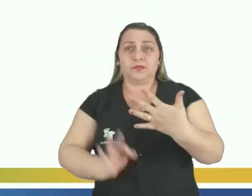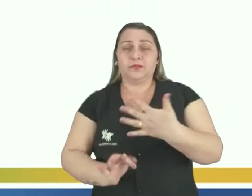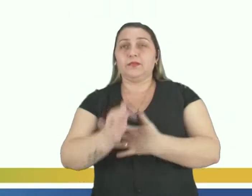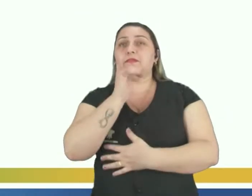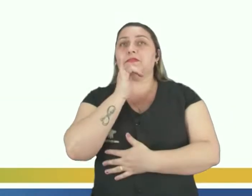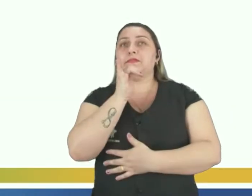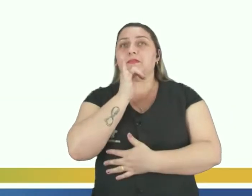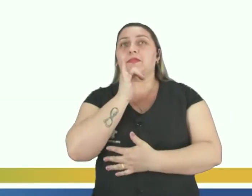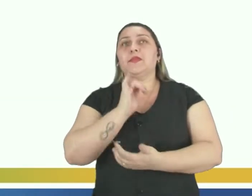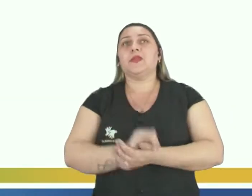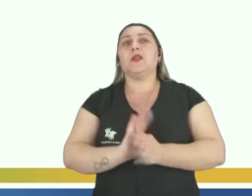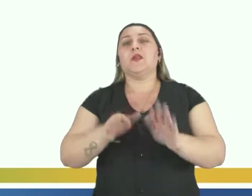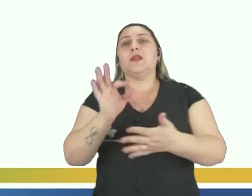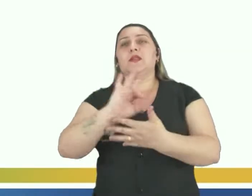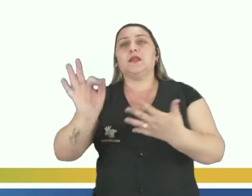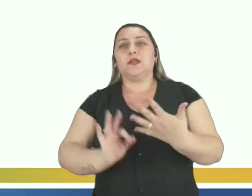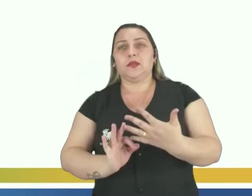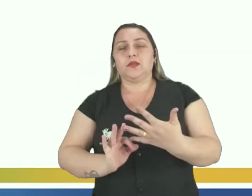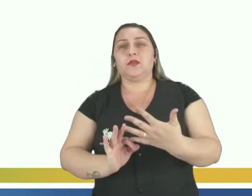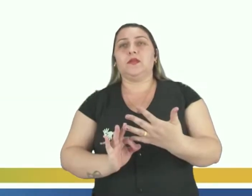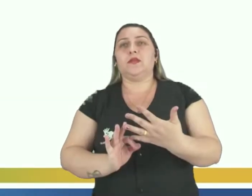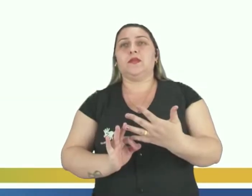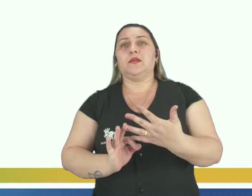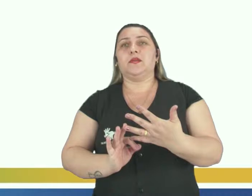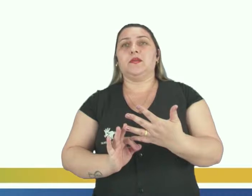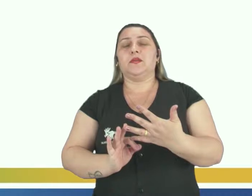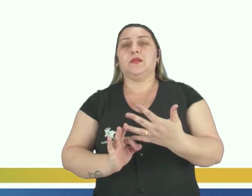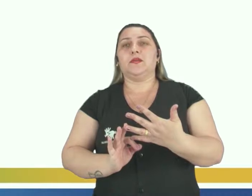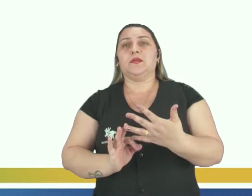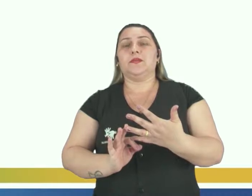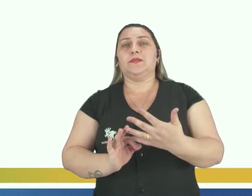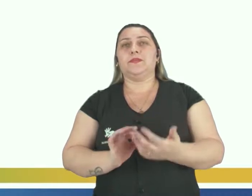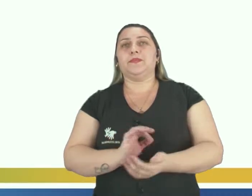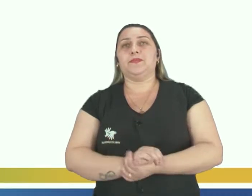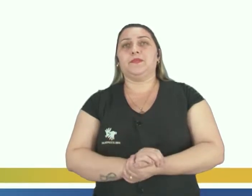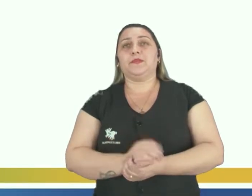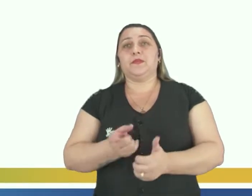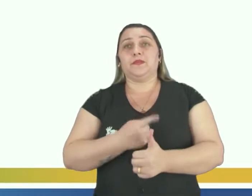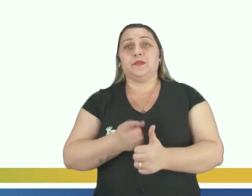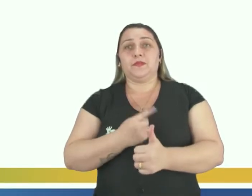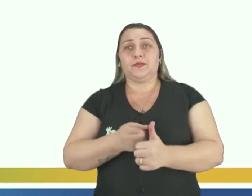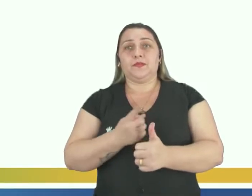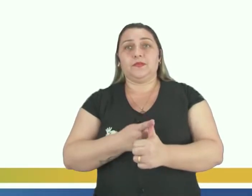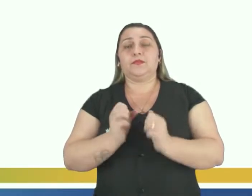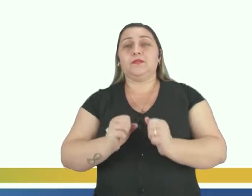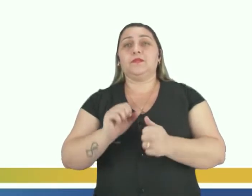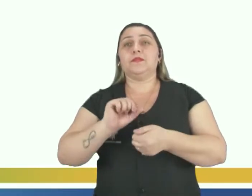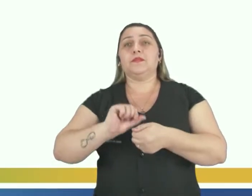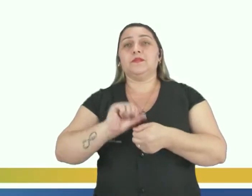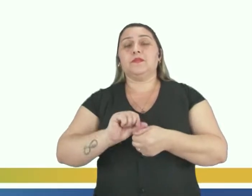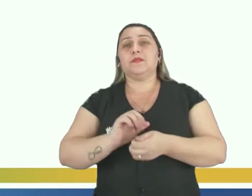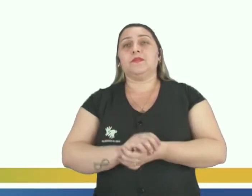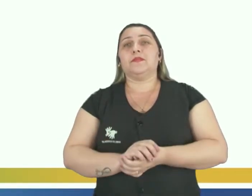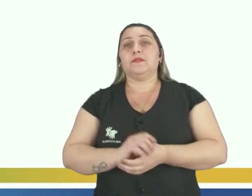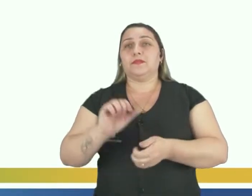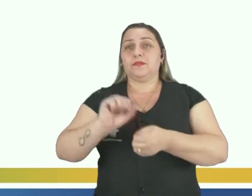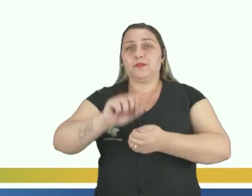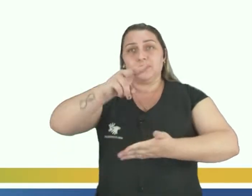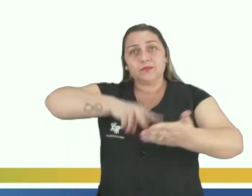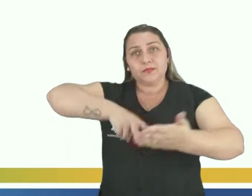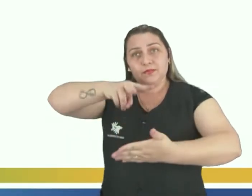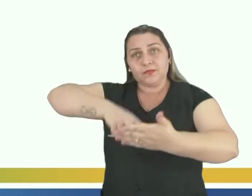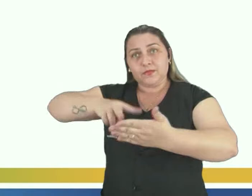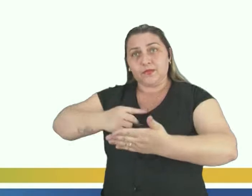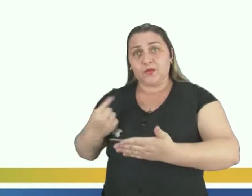Por exemplo, que elementos são esses? Elementos além da entrevista. O primeiro passo que a gente pode fazer é realizar a